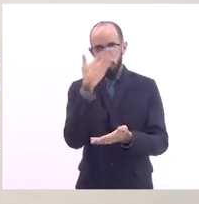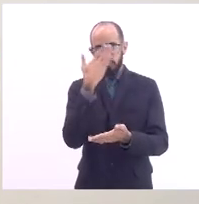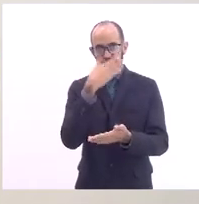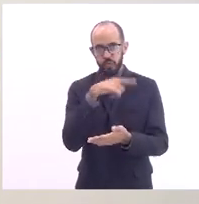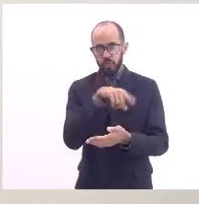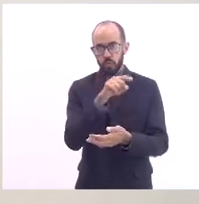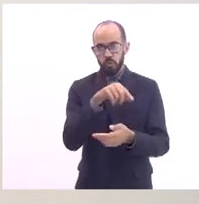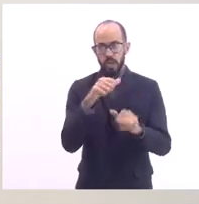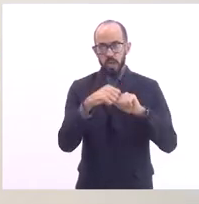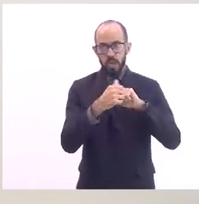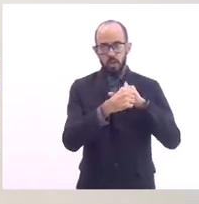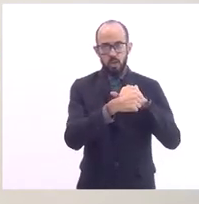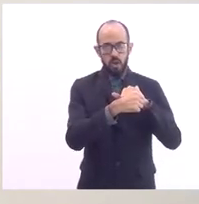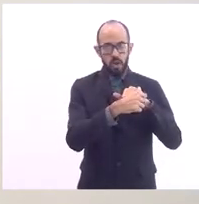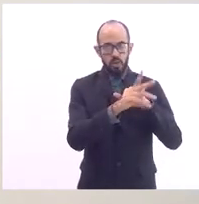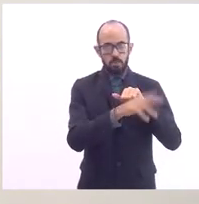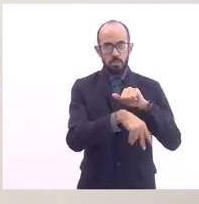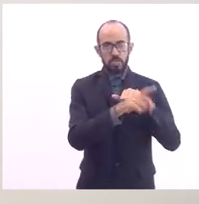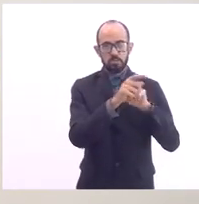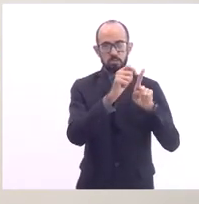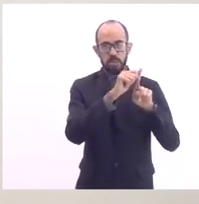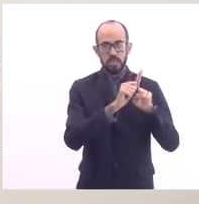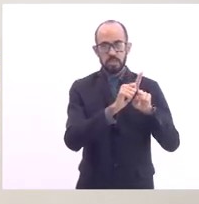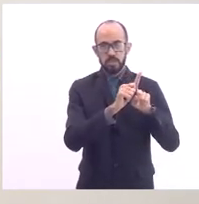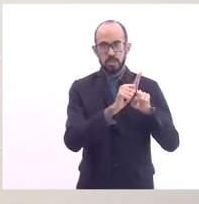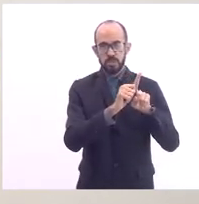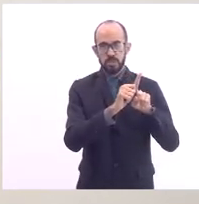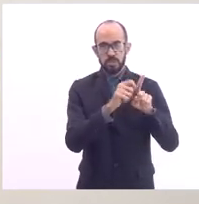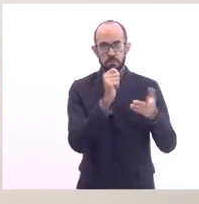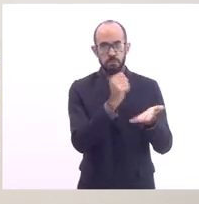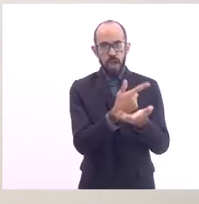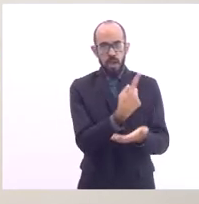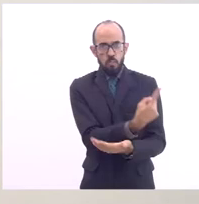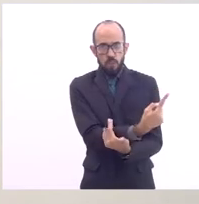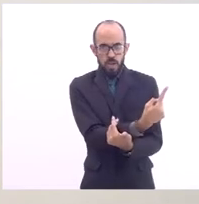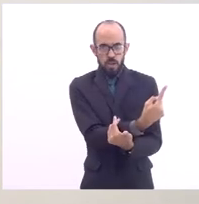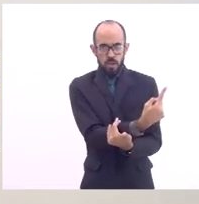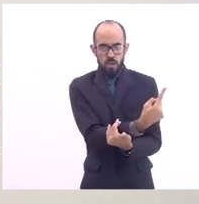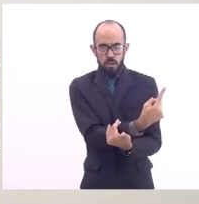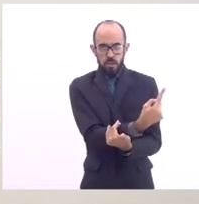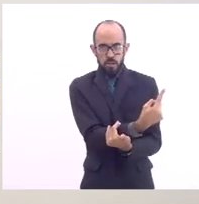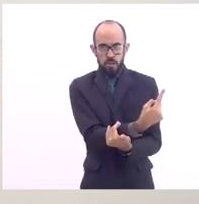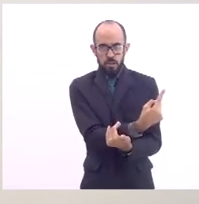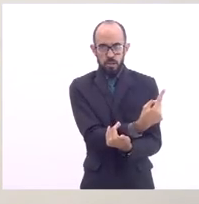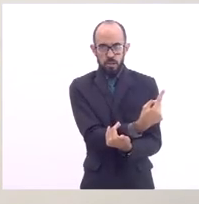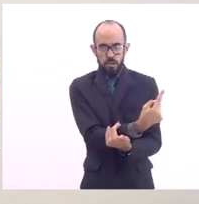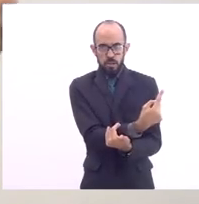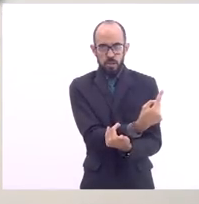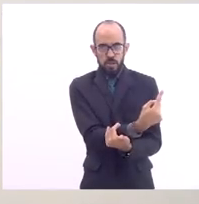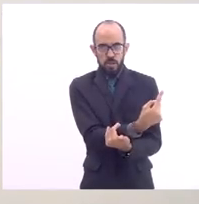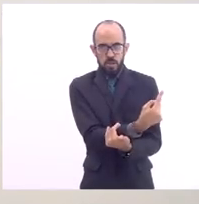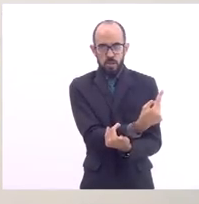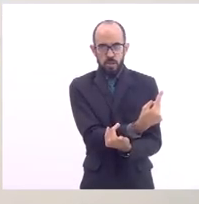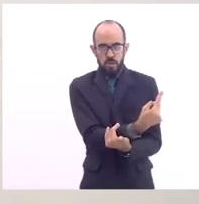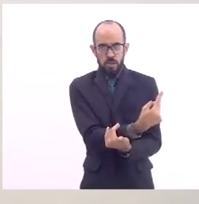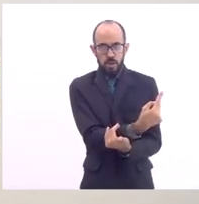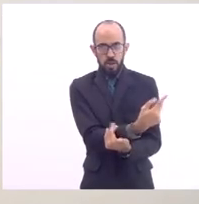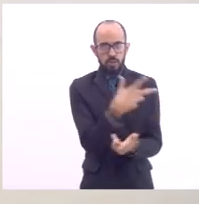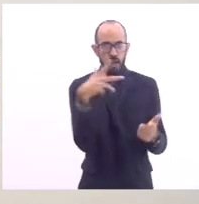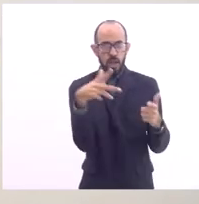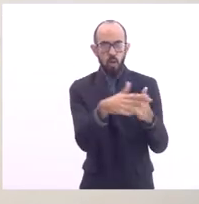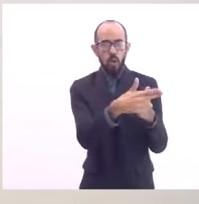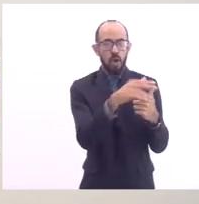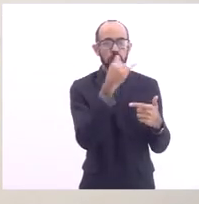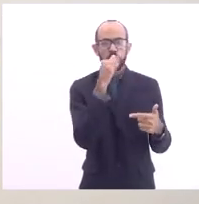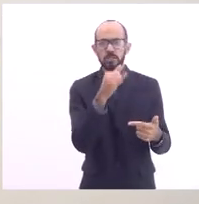aquelas contas que chegaram era dentro do mês de janeiro. Você paga uma conta. Daqui a 2, 3 meses, aí eles vão lá e cortam a sua luz,